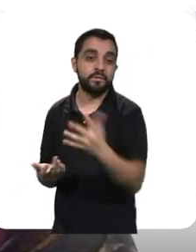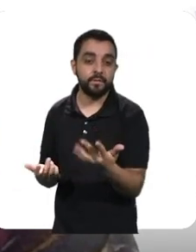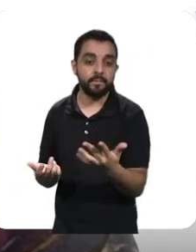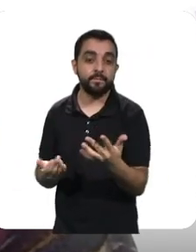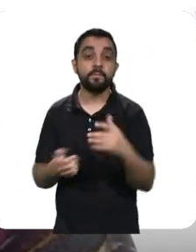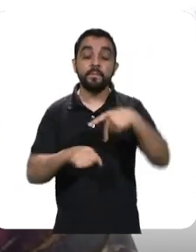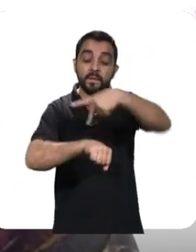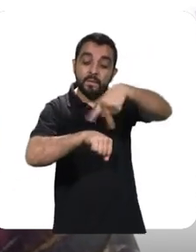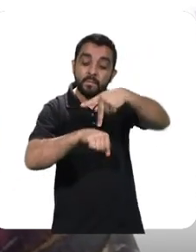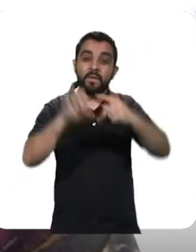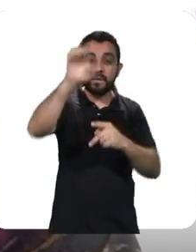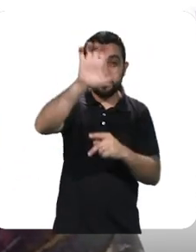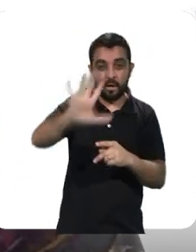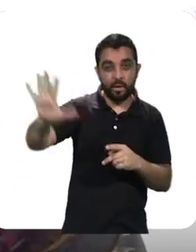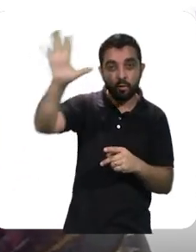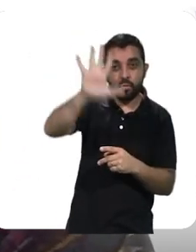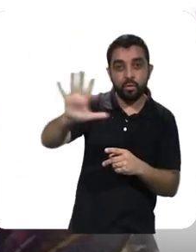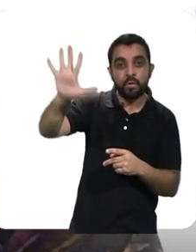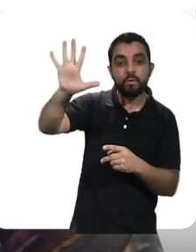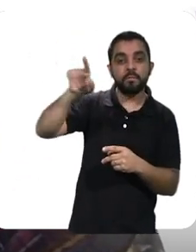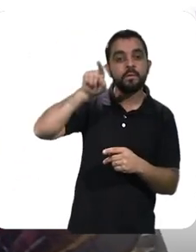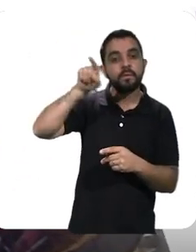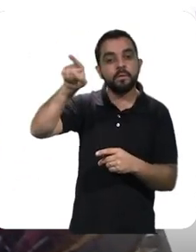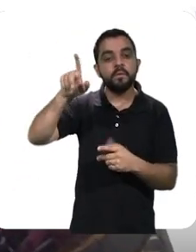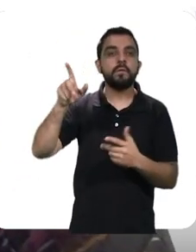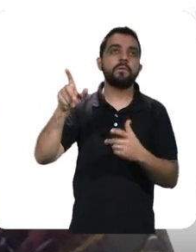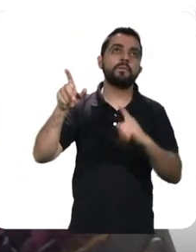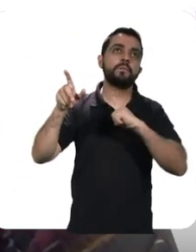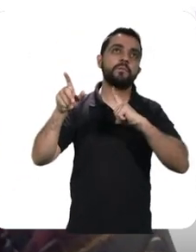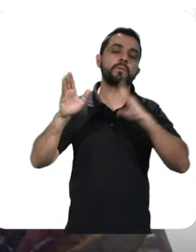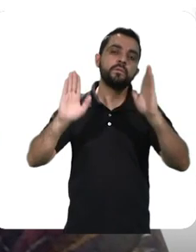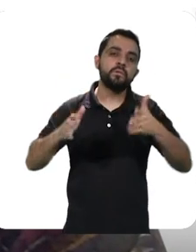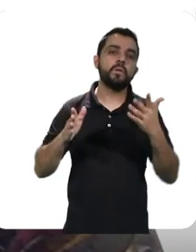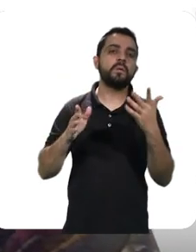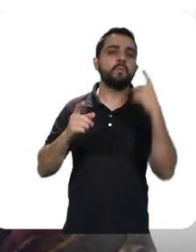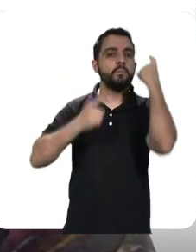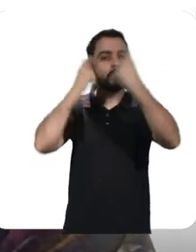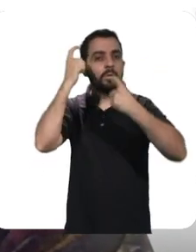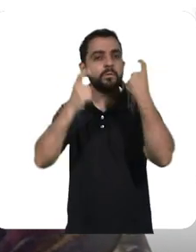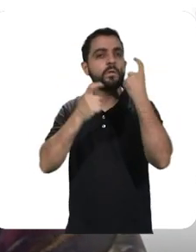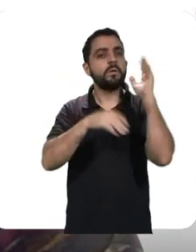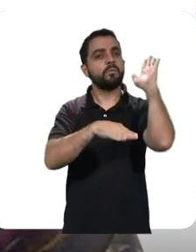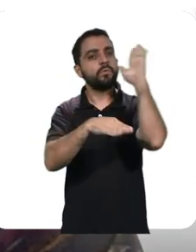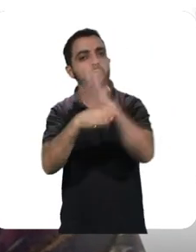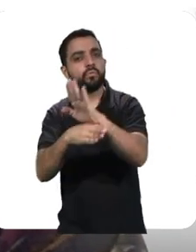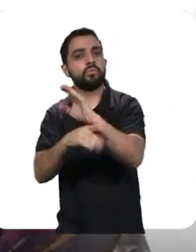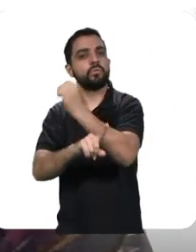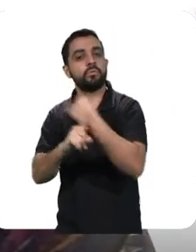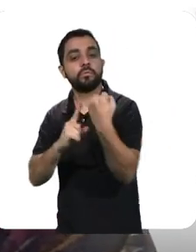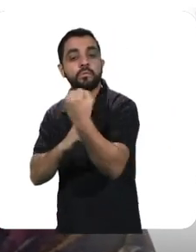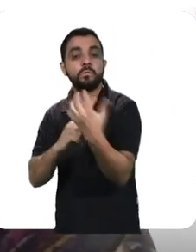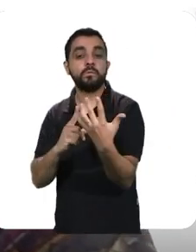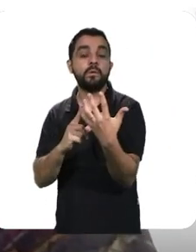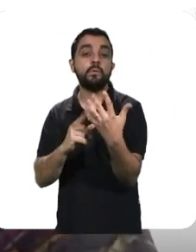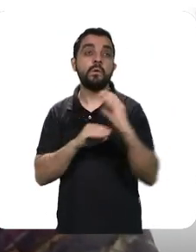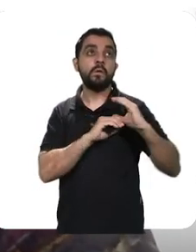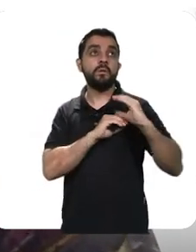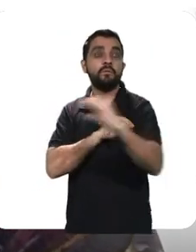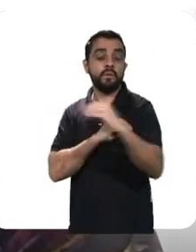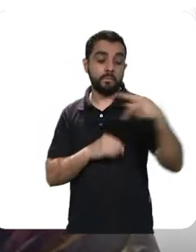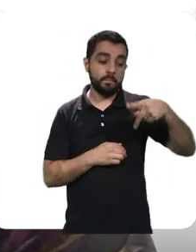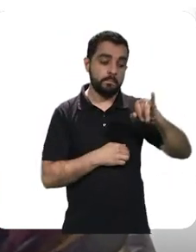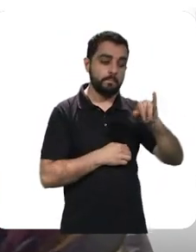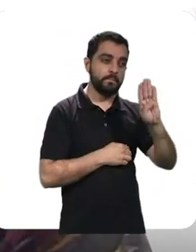parar. Os países europeus, que têm uma tradição já de Estado do bem-estar social, estão investindo do